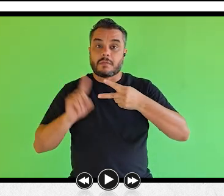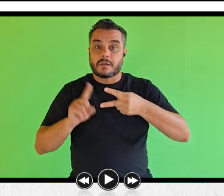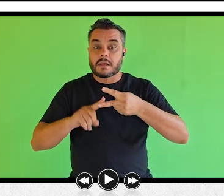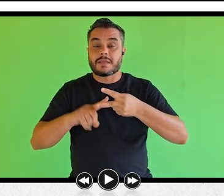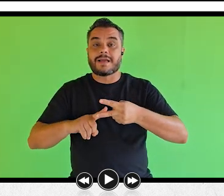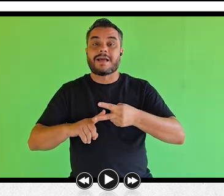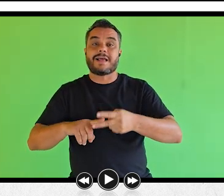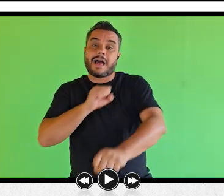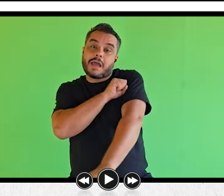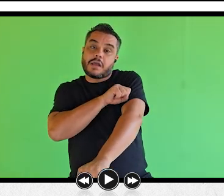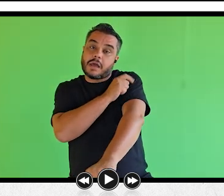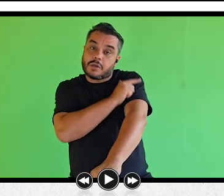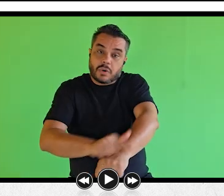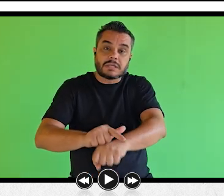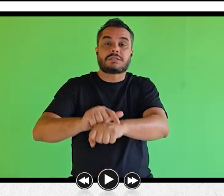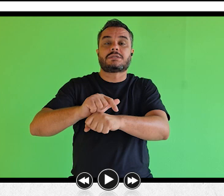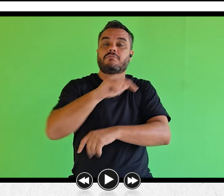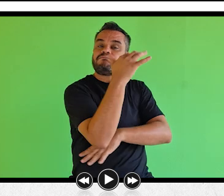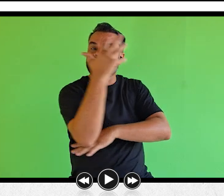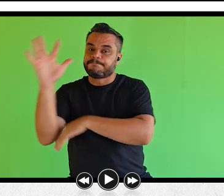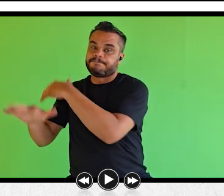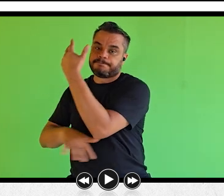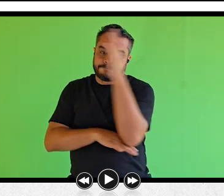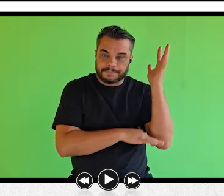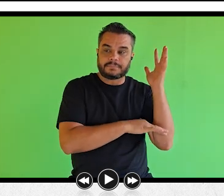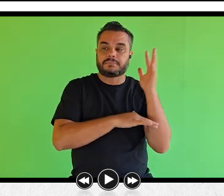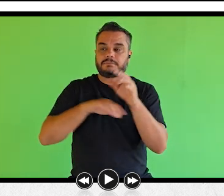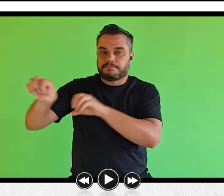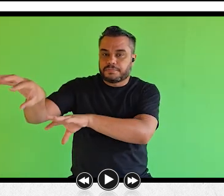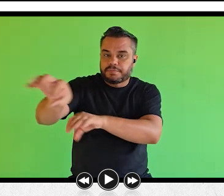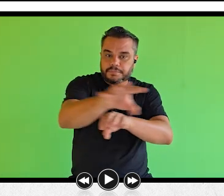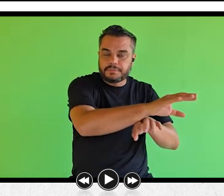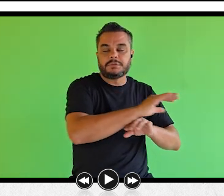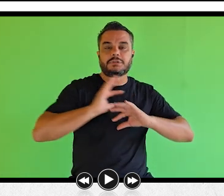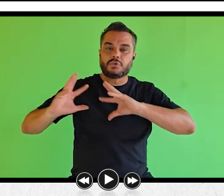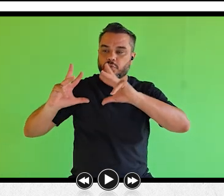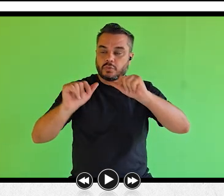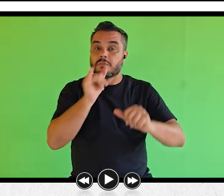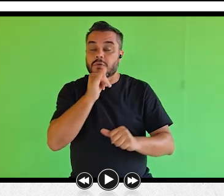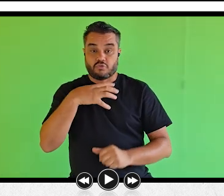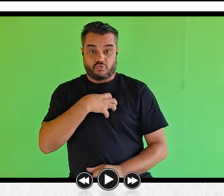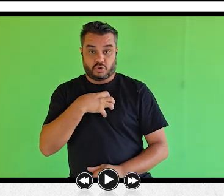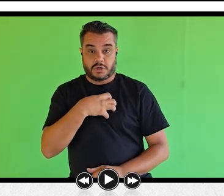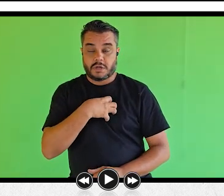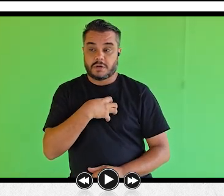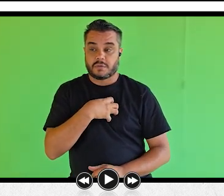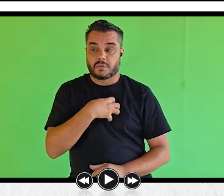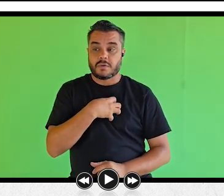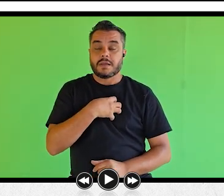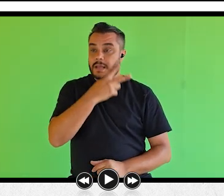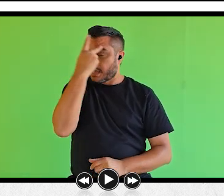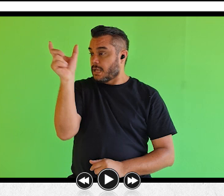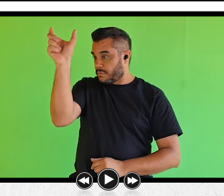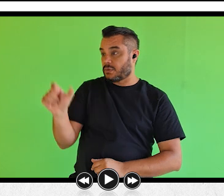adequada desses materiais, de forma que esses catadores tenham acesso à maior quantidade de material reciclável possível. E